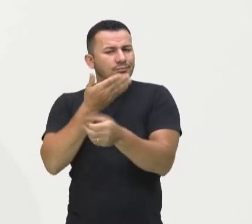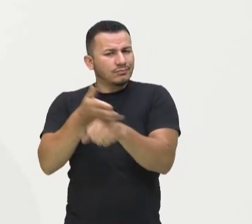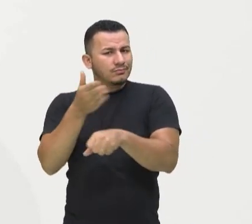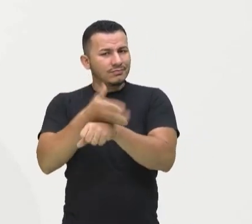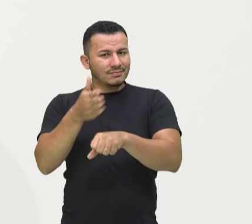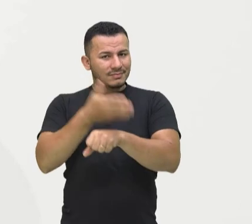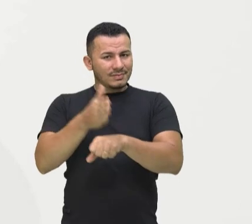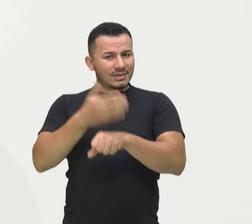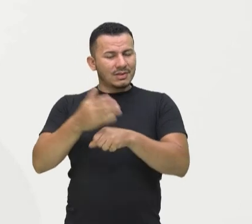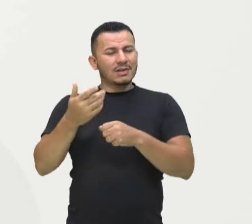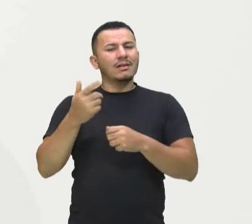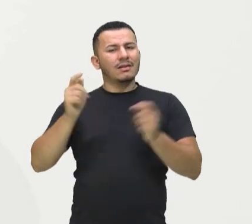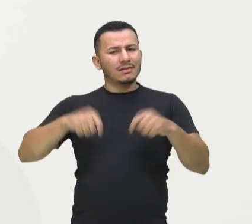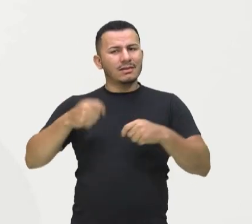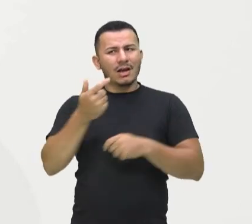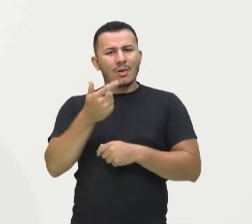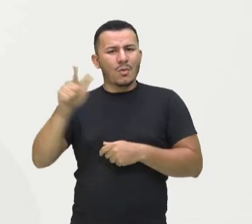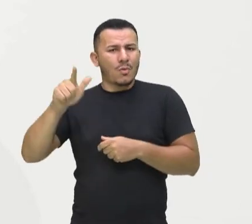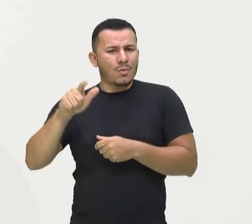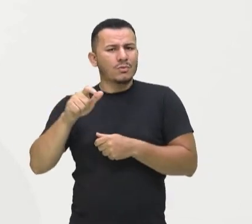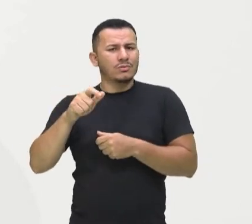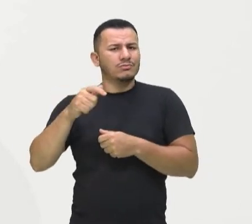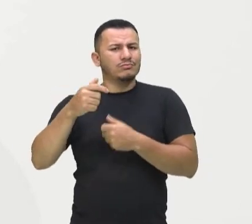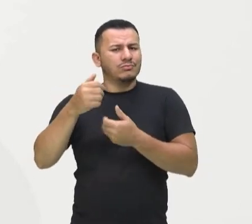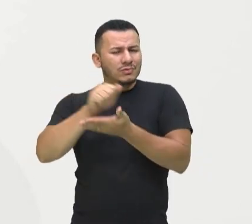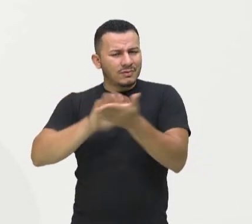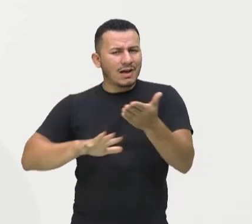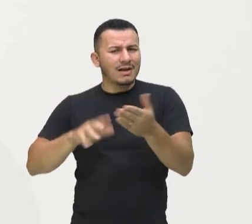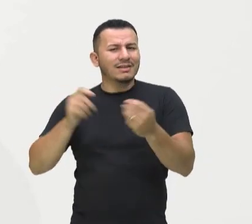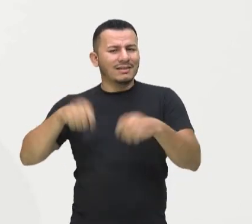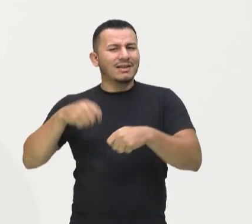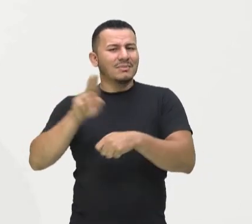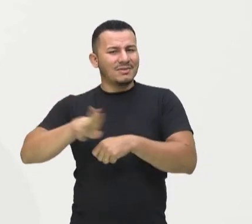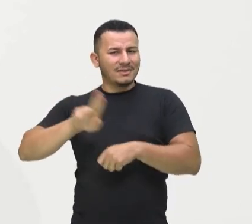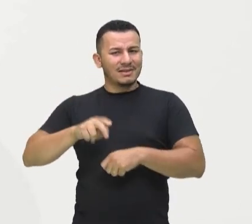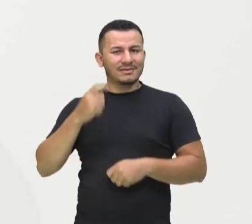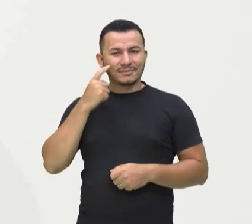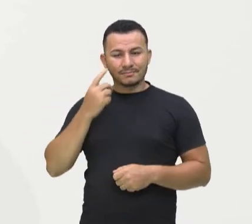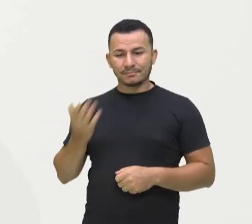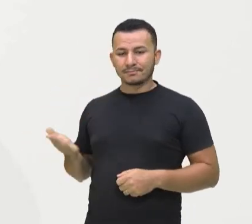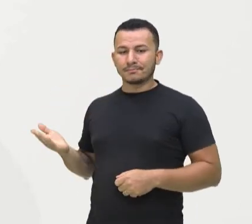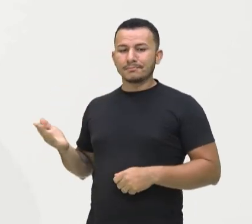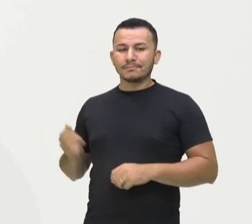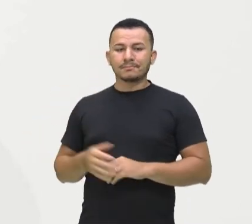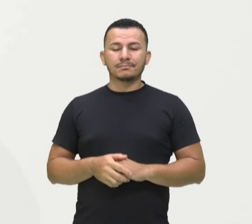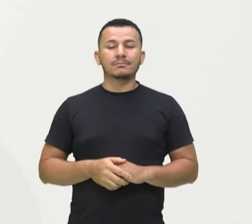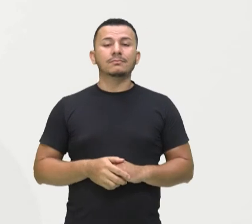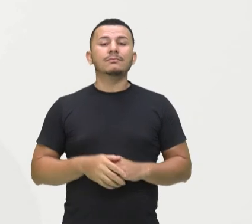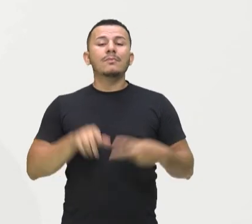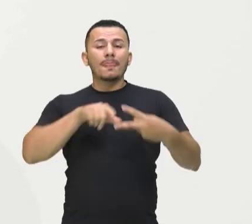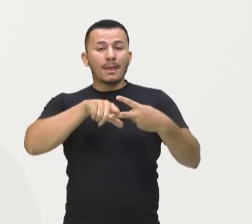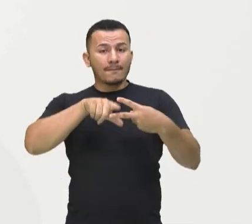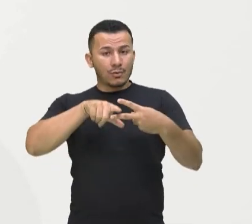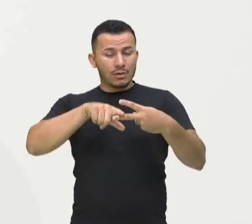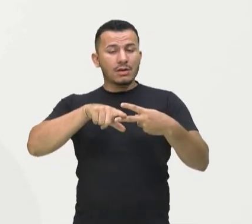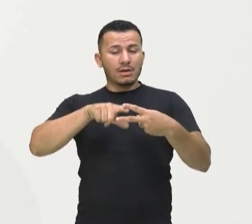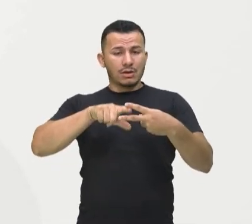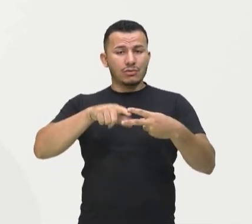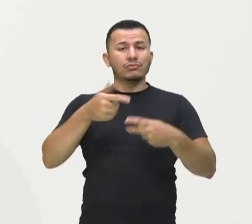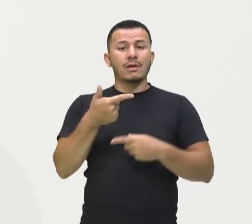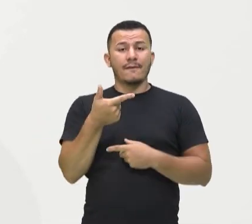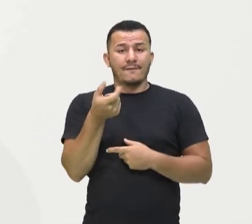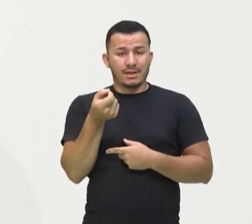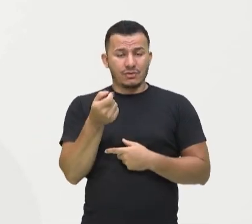já em outros momentos, tá bom? Então, o polígono regular mede 20 graus, o ângulo externo dele.